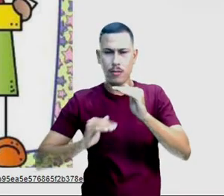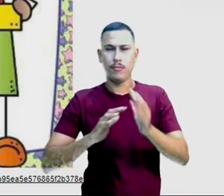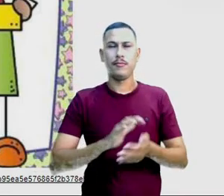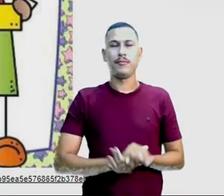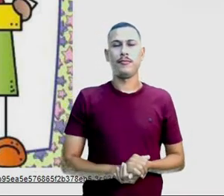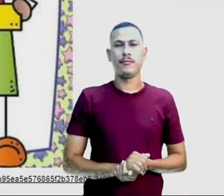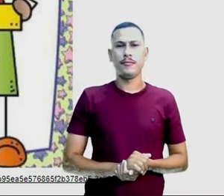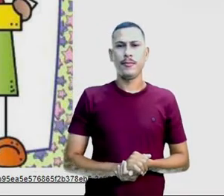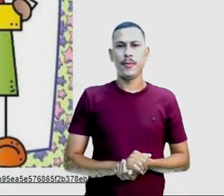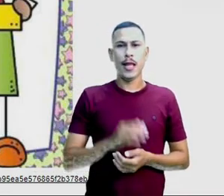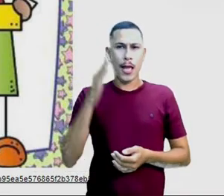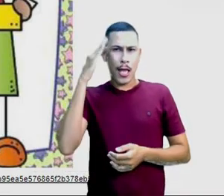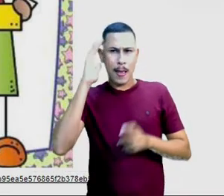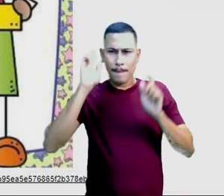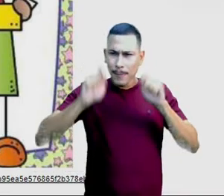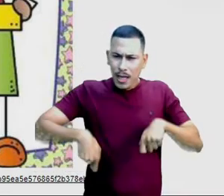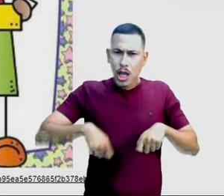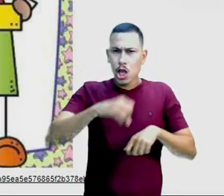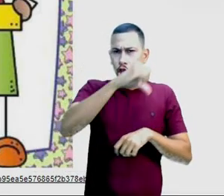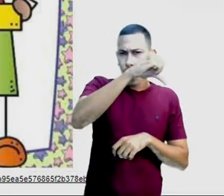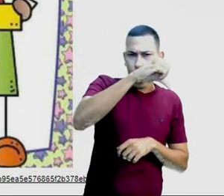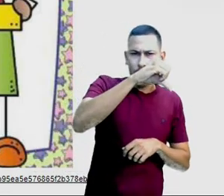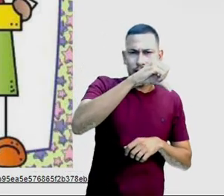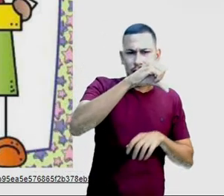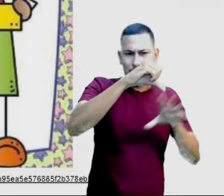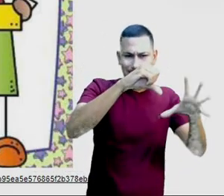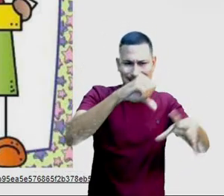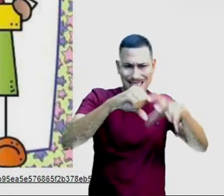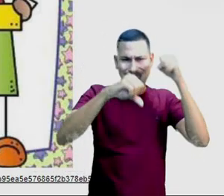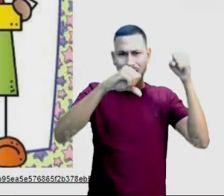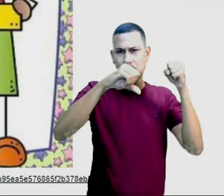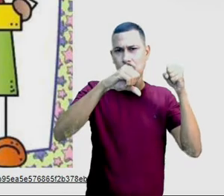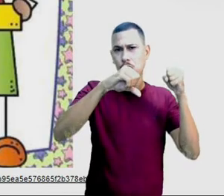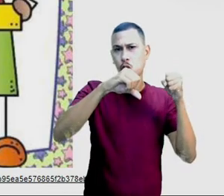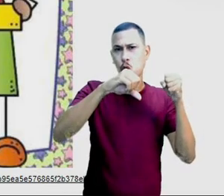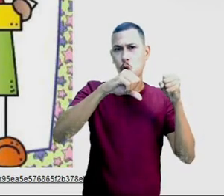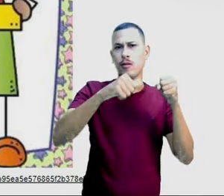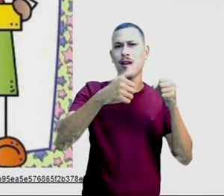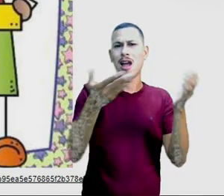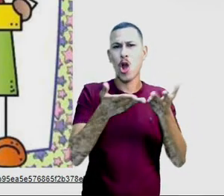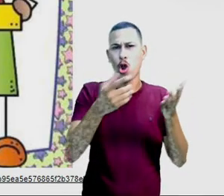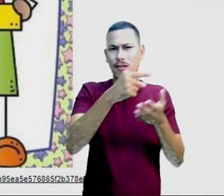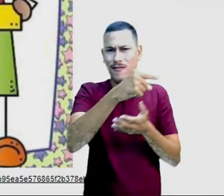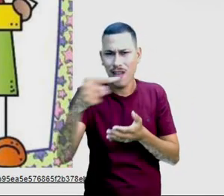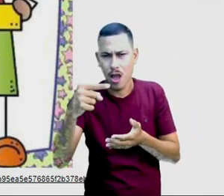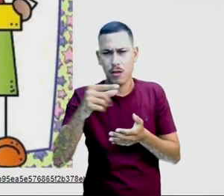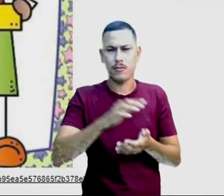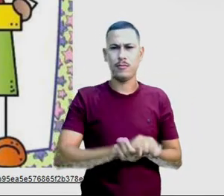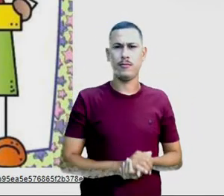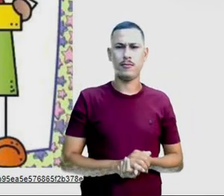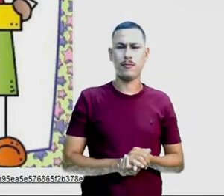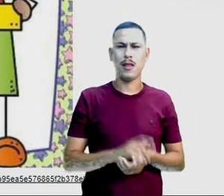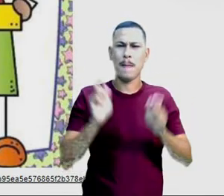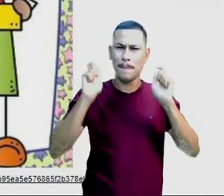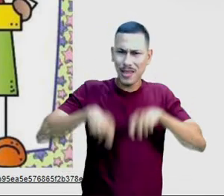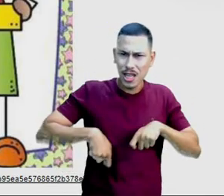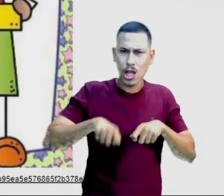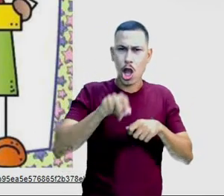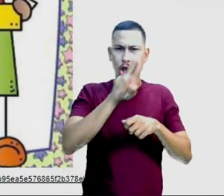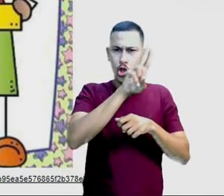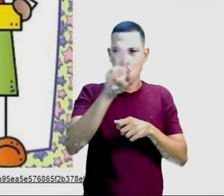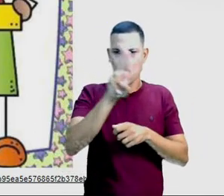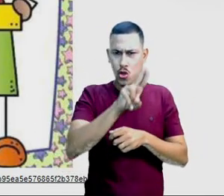subtração, você vai entender que eu tenho 9, aí eu tiro, eu subtraio, diminuindo, subtraindo e o que